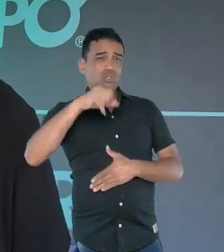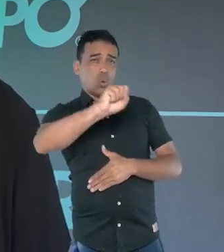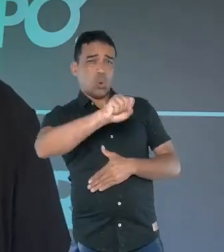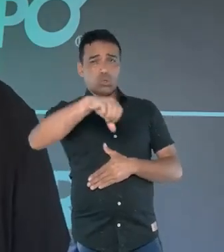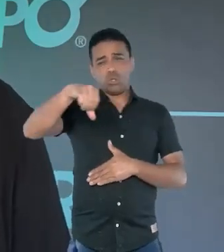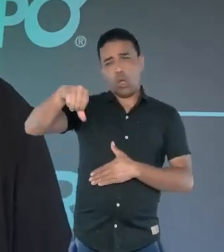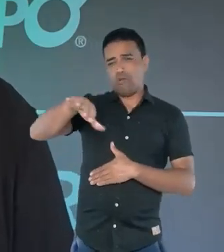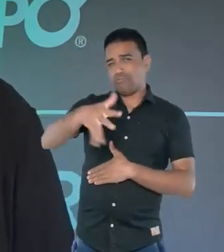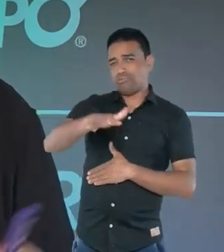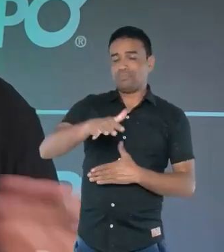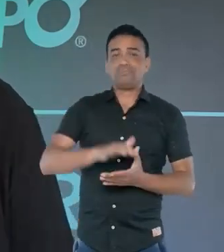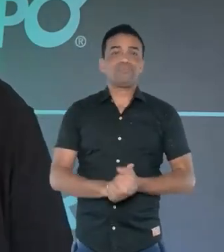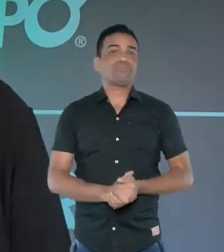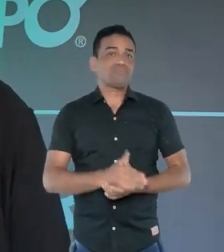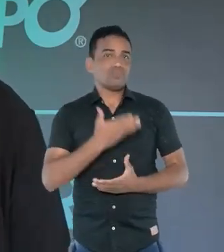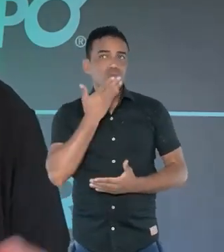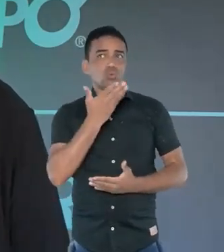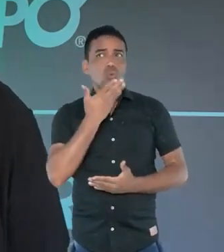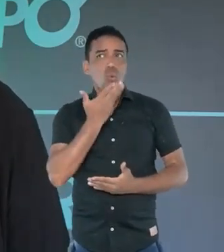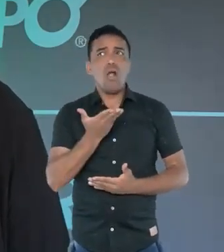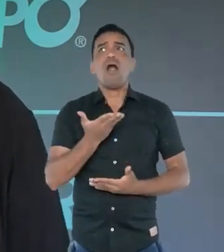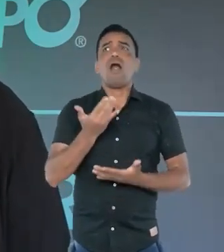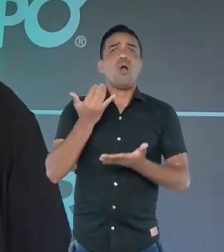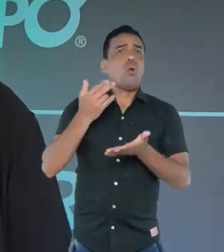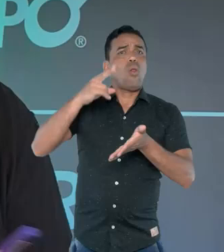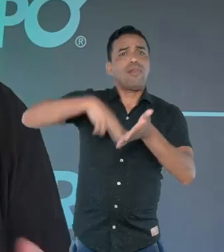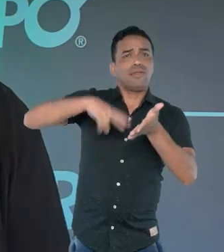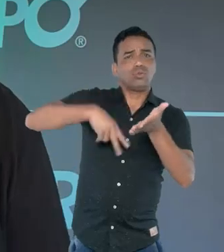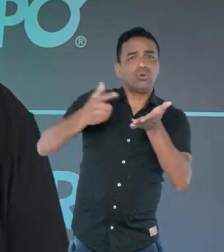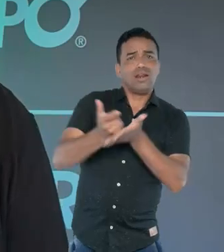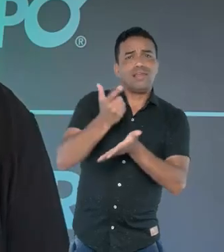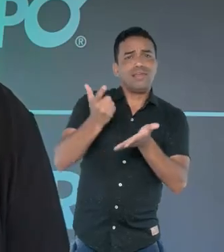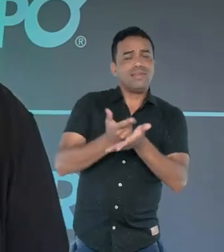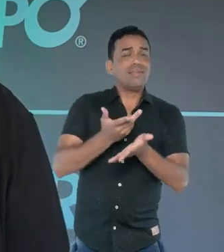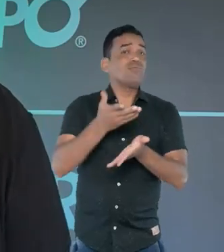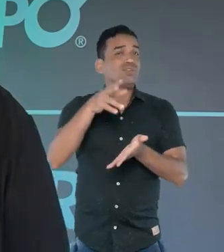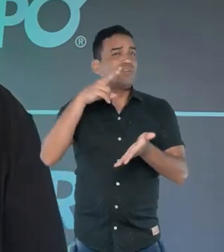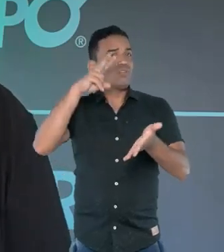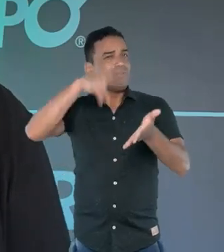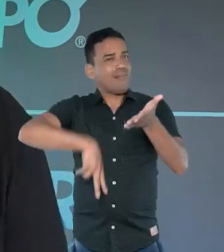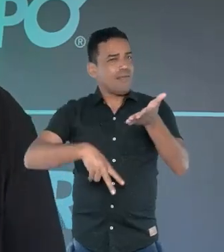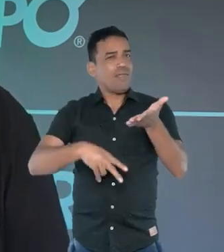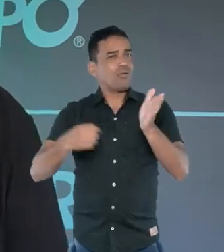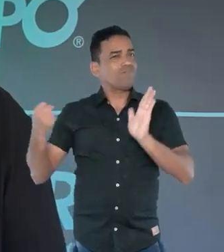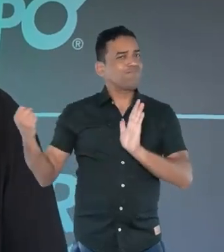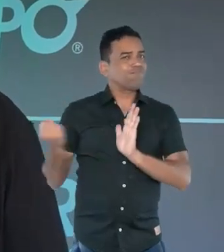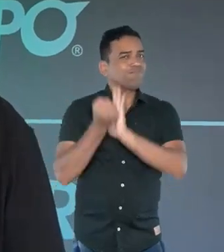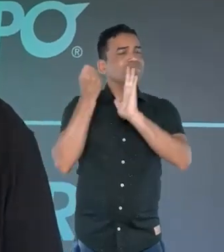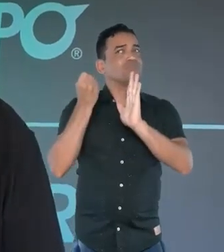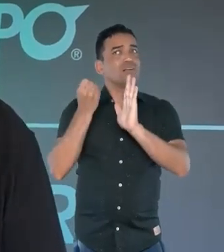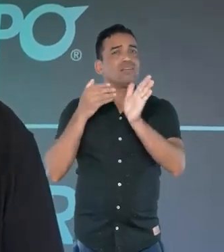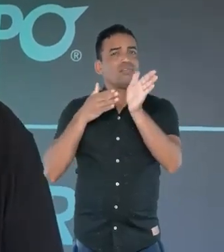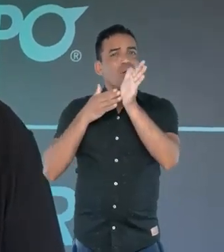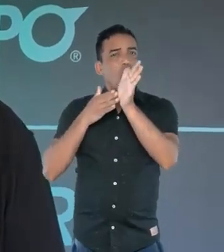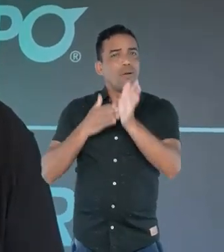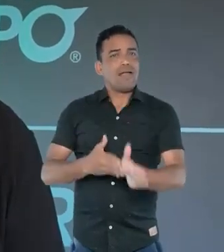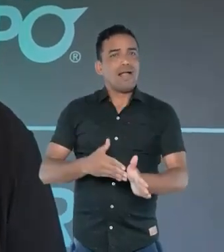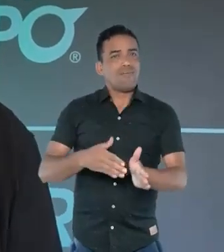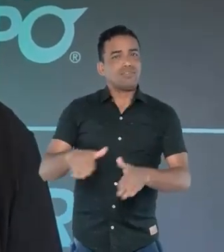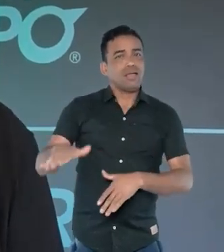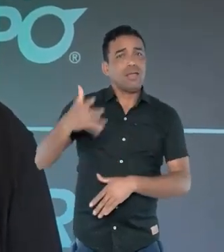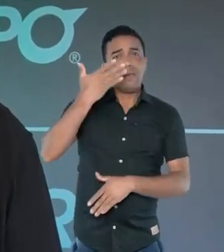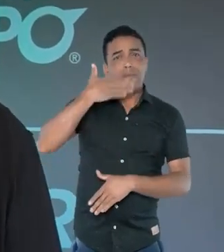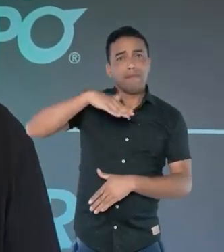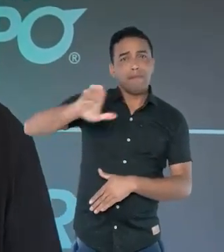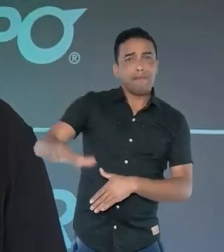eram as leituras, as obras, os escritores que te marcaram, que te acompanhavam nesse